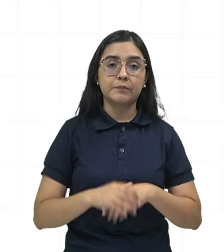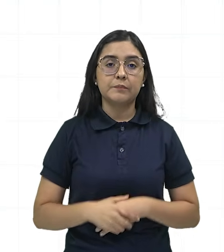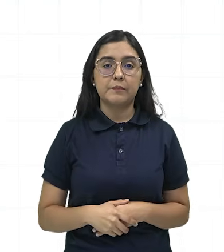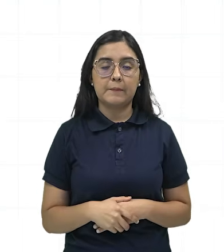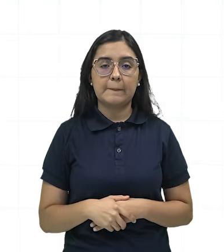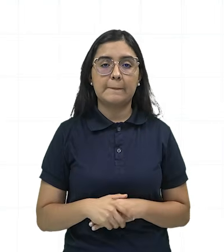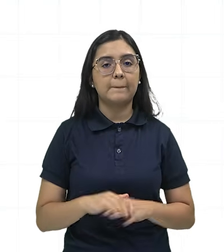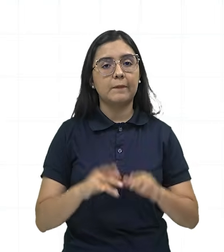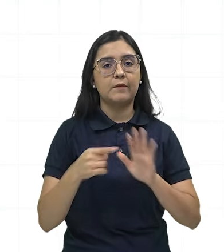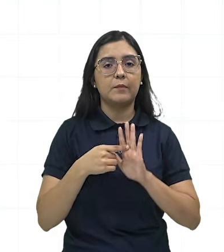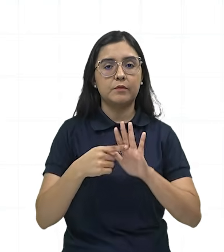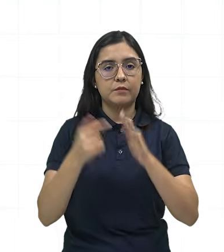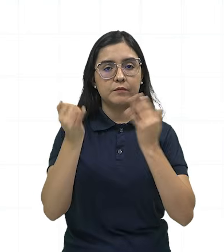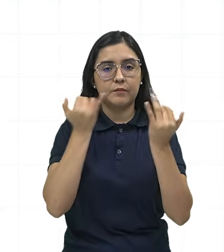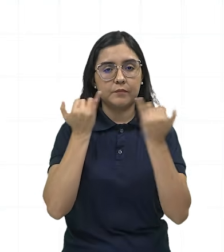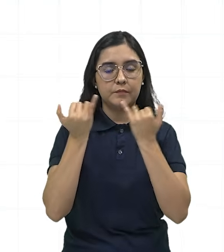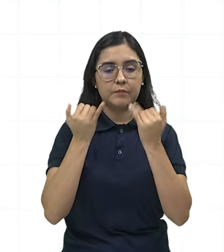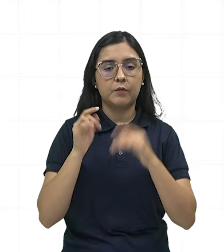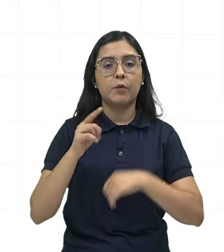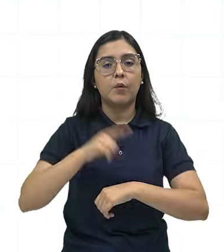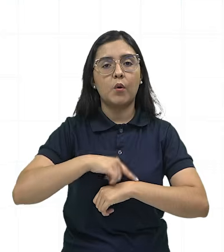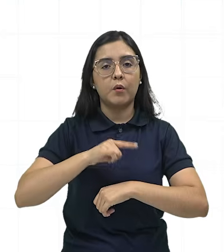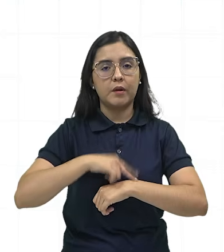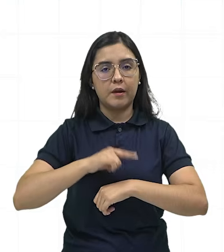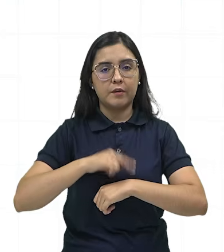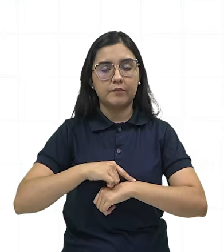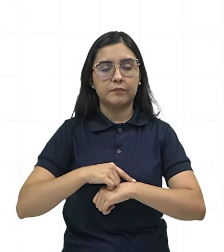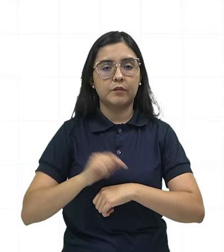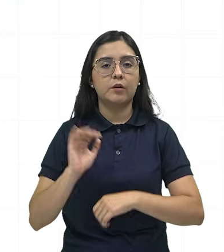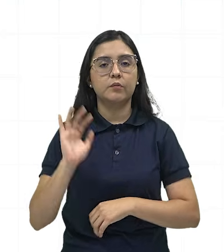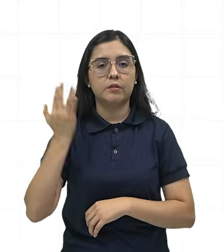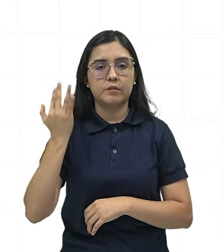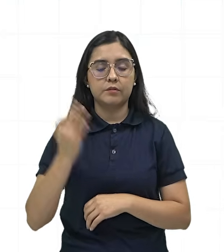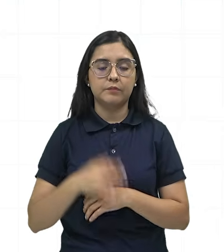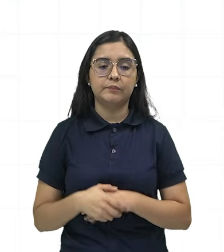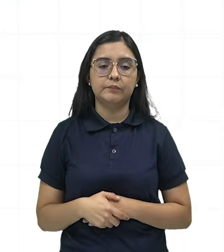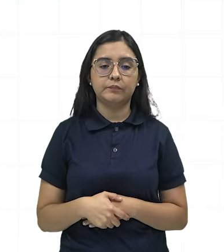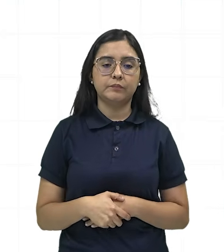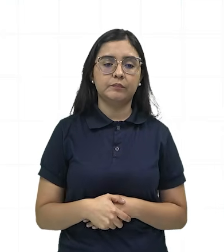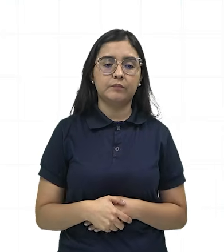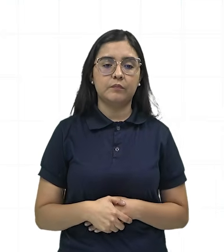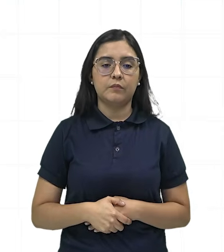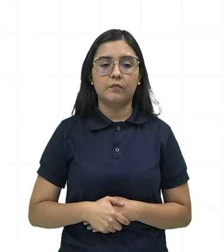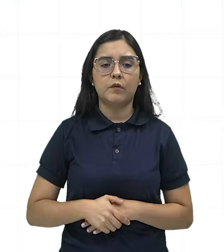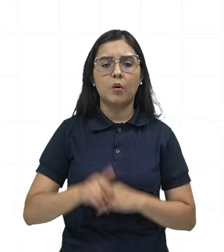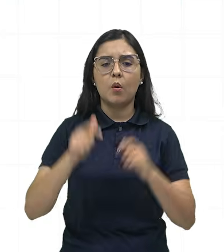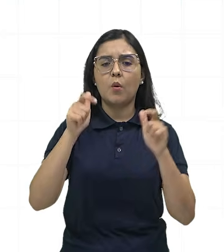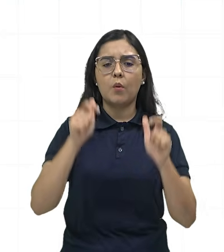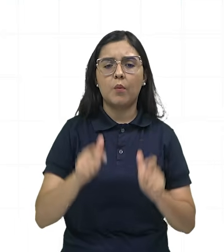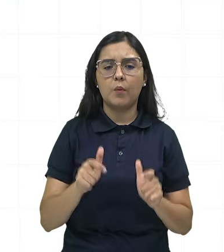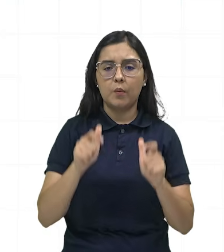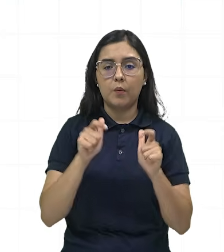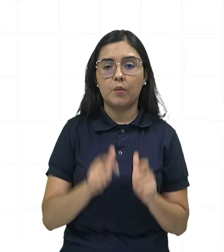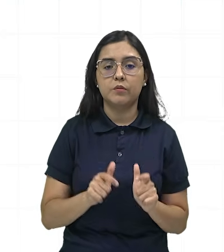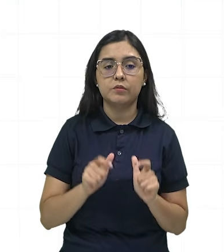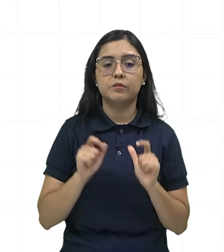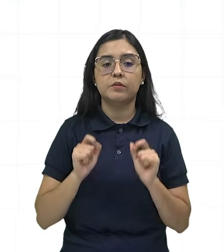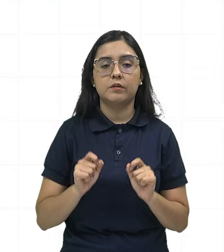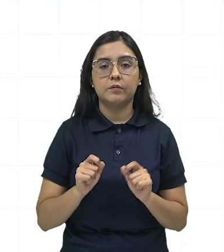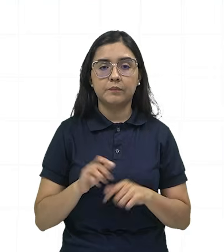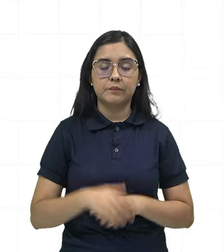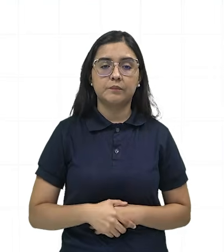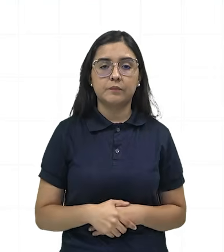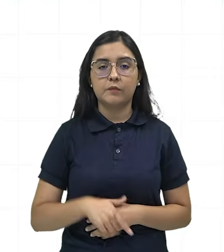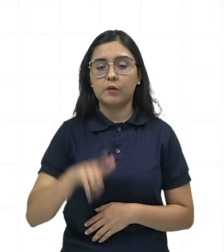vai estar informando, né, o horário, o momento que ocorreu o fato. O onde tem a ver com o